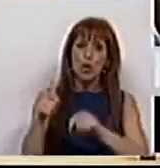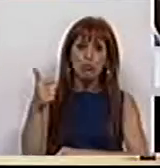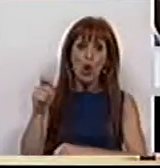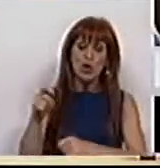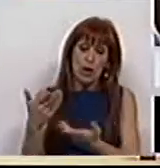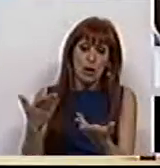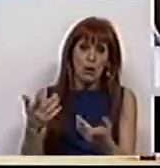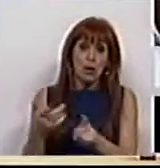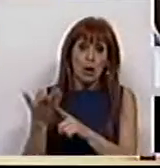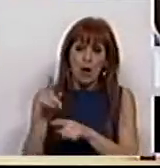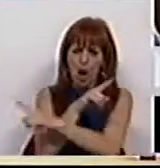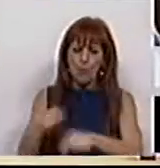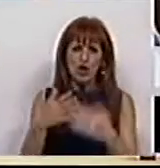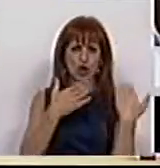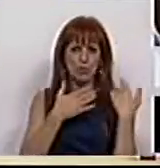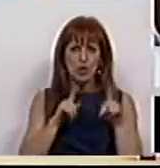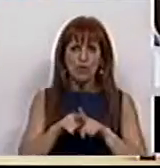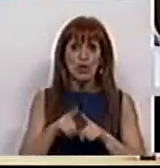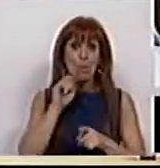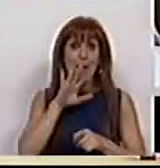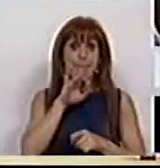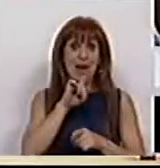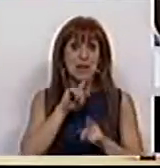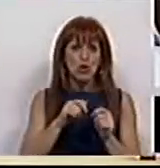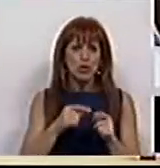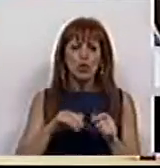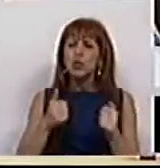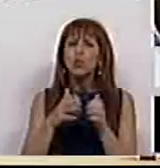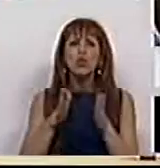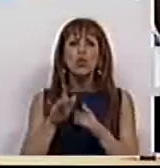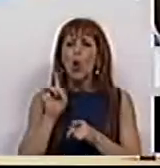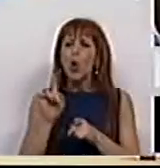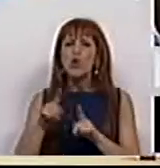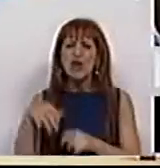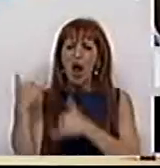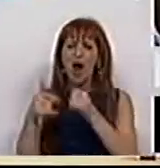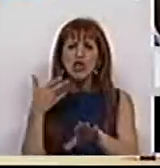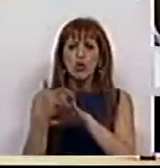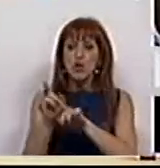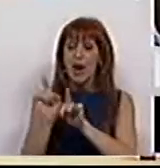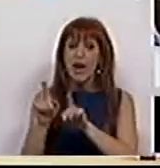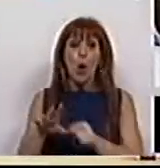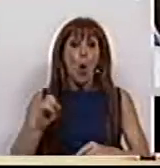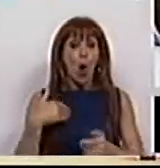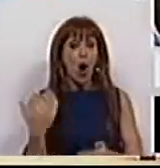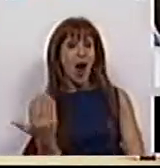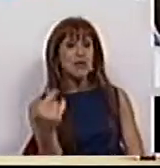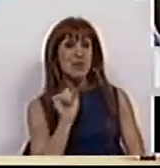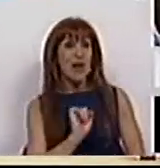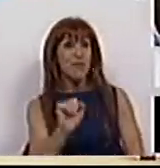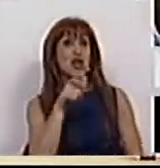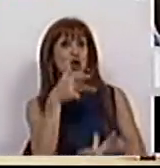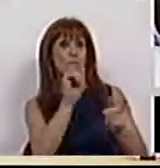Esquerda, por exemplo, que inibe responsabilidades parentais todos aqueles que são agressores sexuais. Ou que aguardamos a